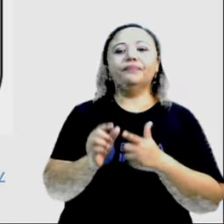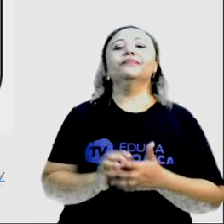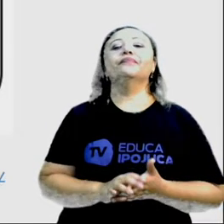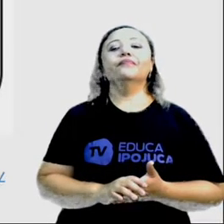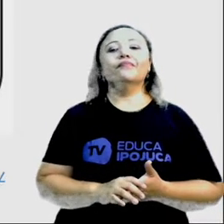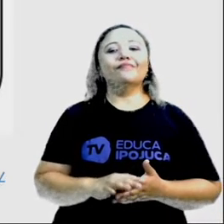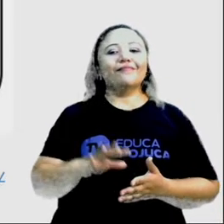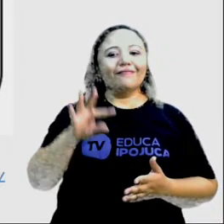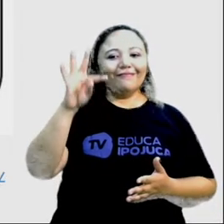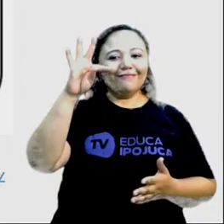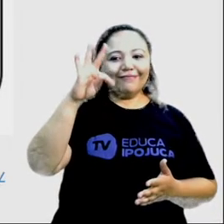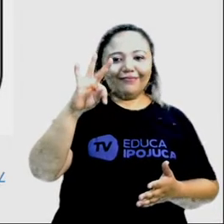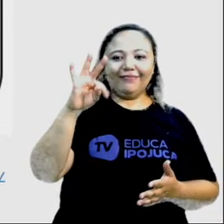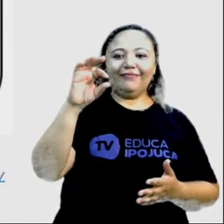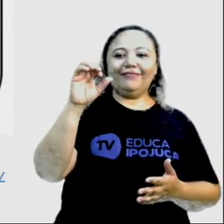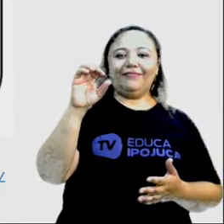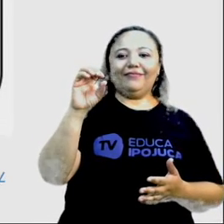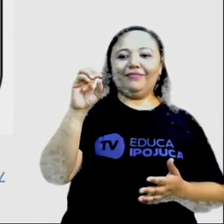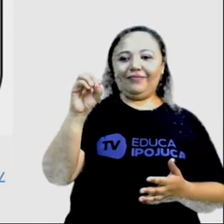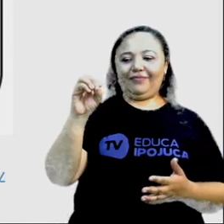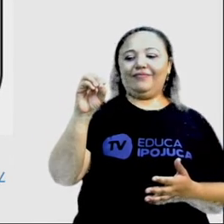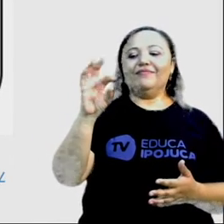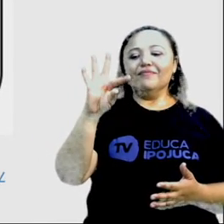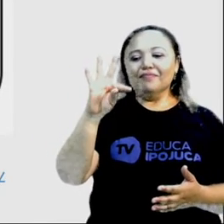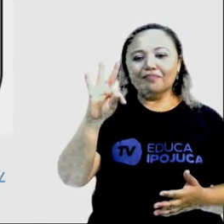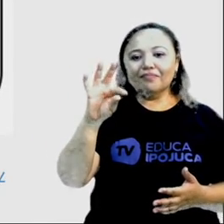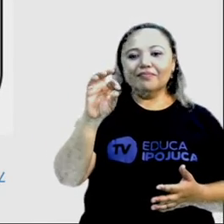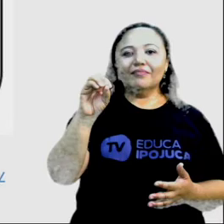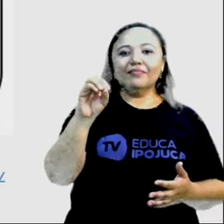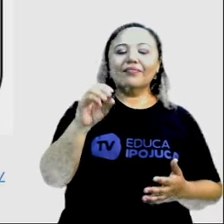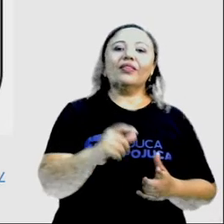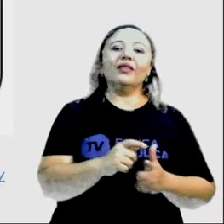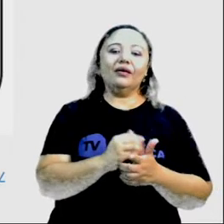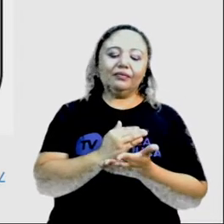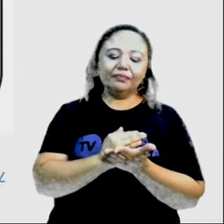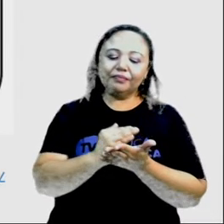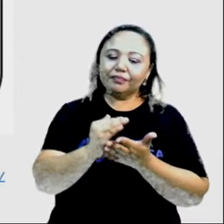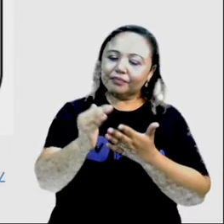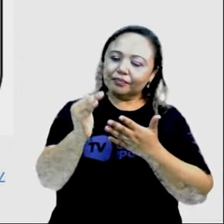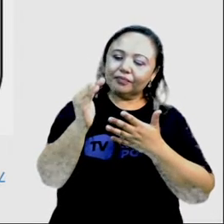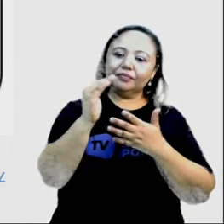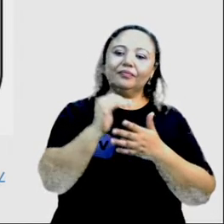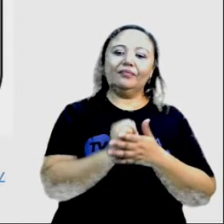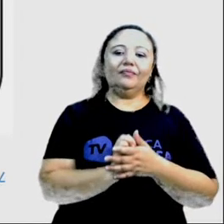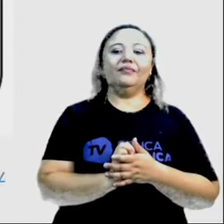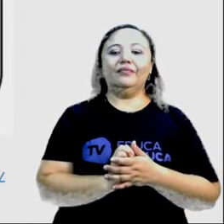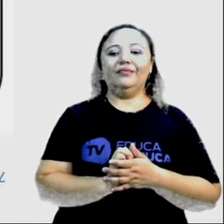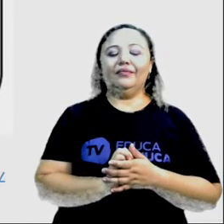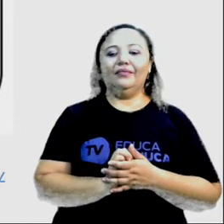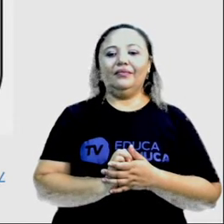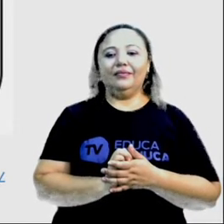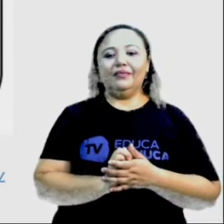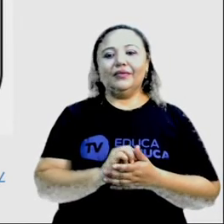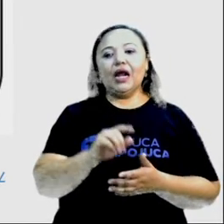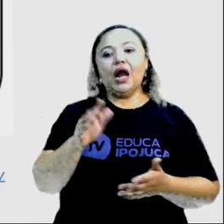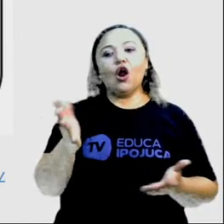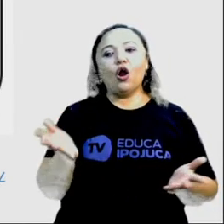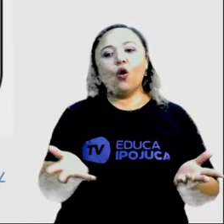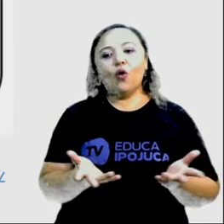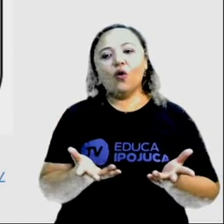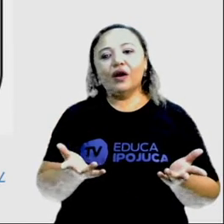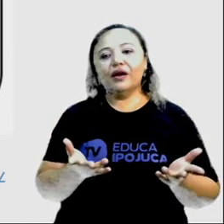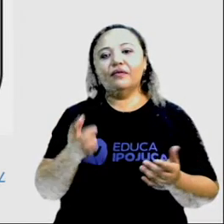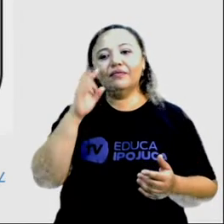Isso, acertou. Quem disse tó? Então, tomate inicia com a sílaba tó.